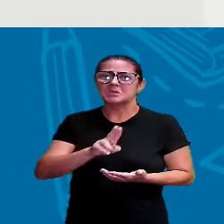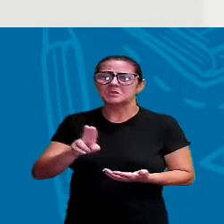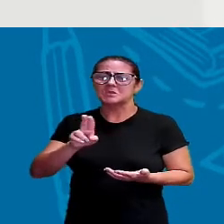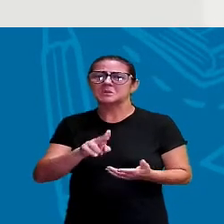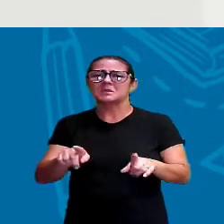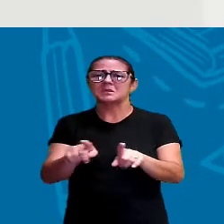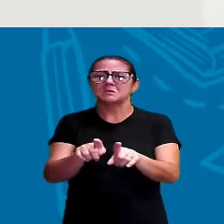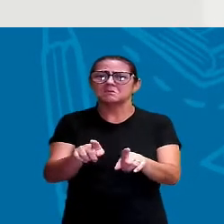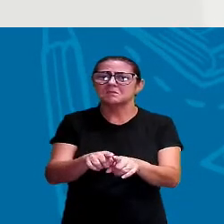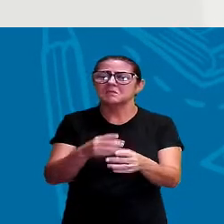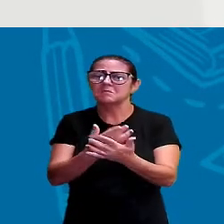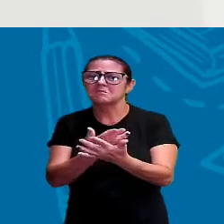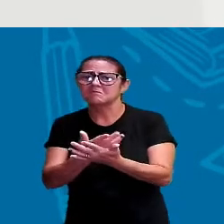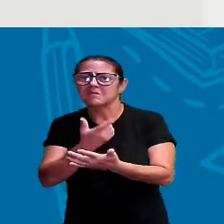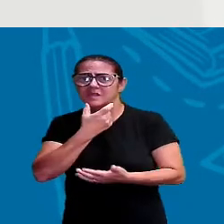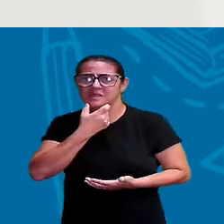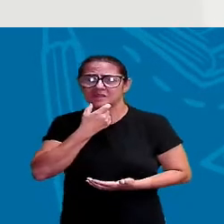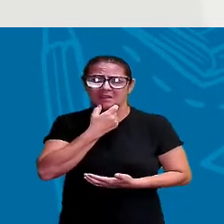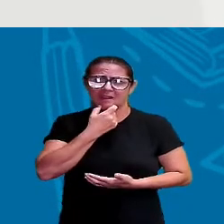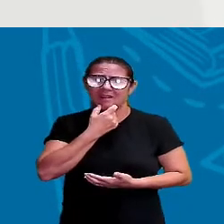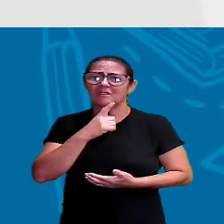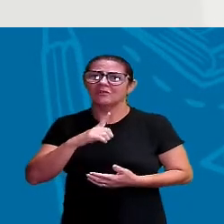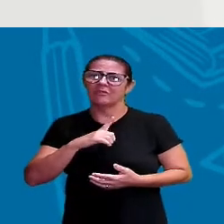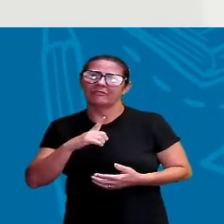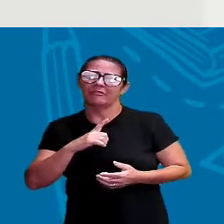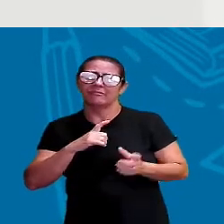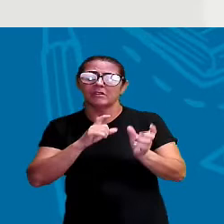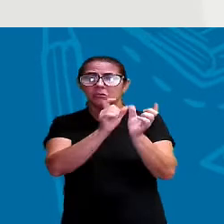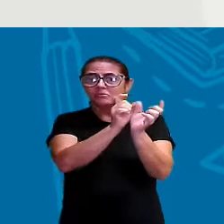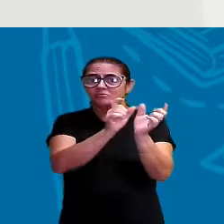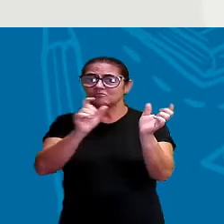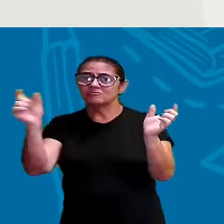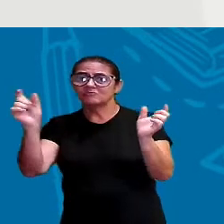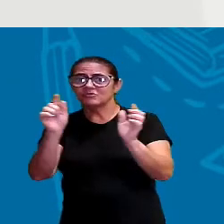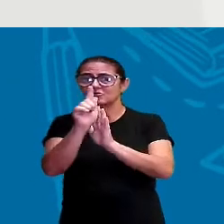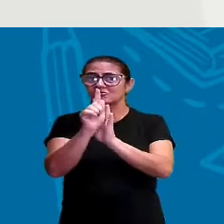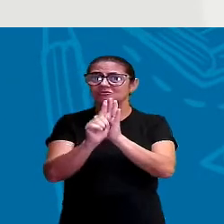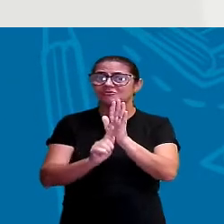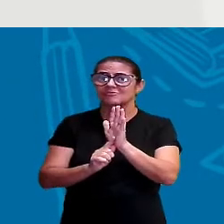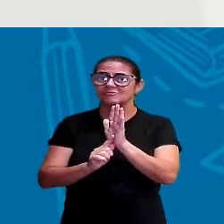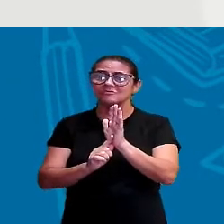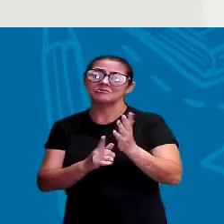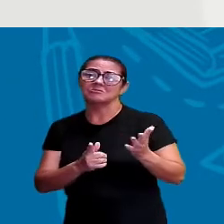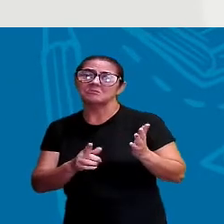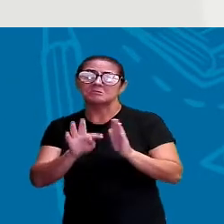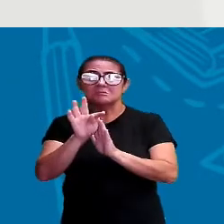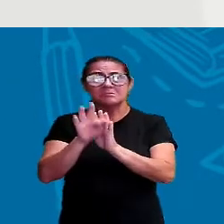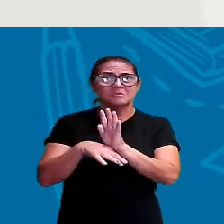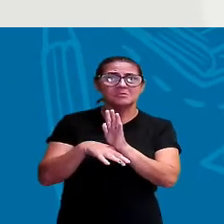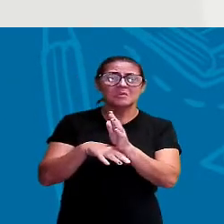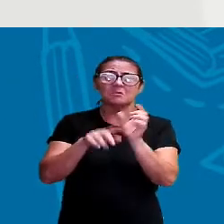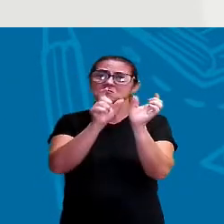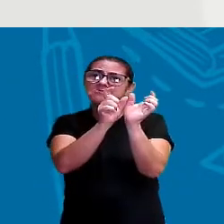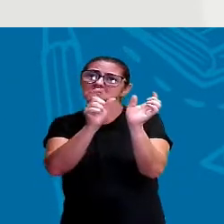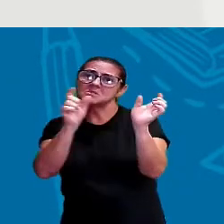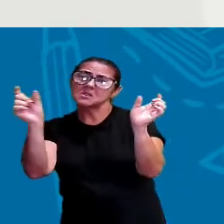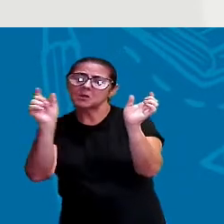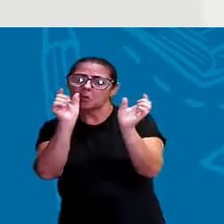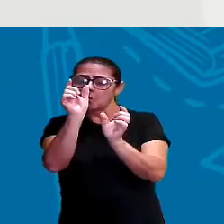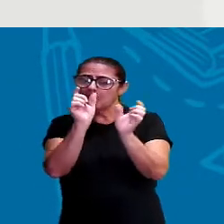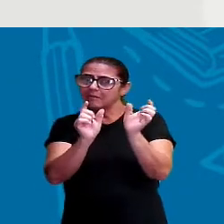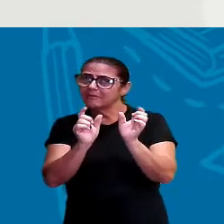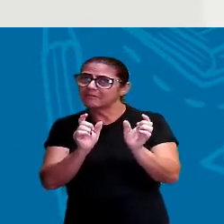língua inglesa. Então, quando você tiver acesso a um gênero textual, por exemplo, uma tirinha, ou um quadrinho, então você vai logo